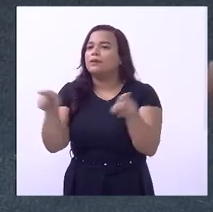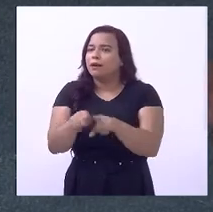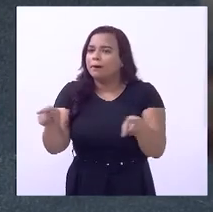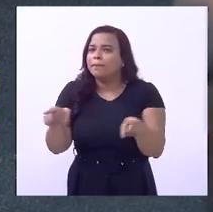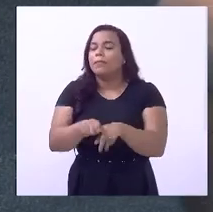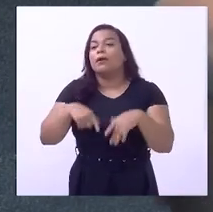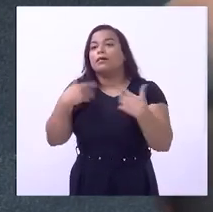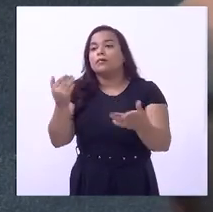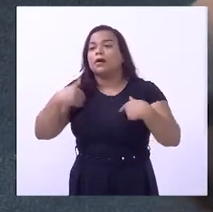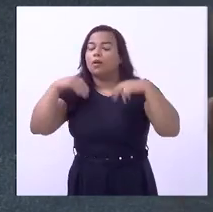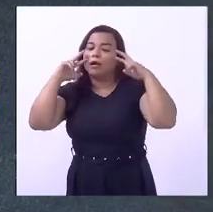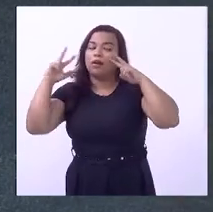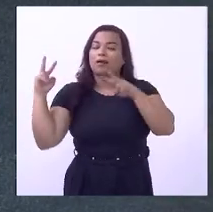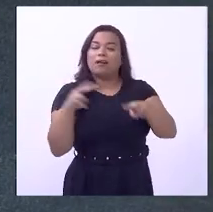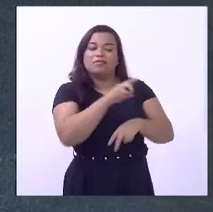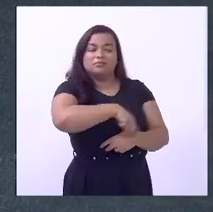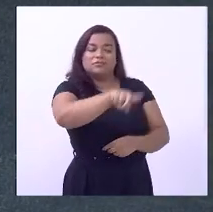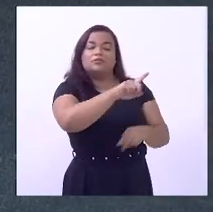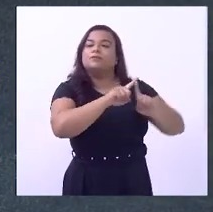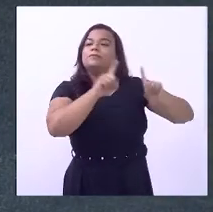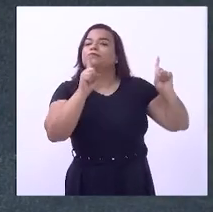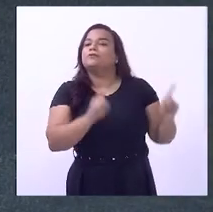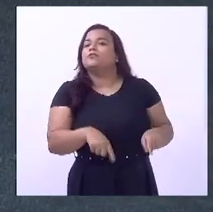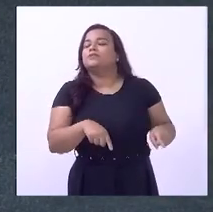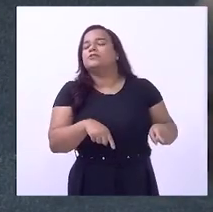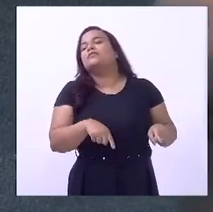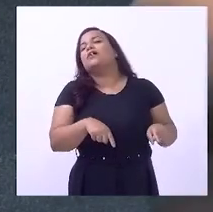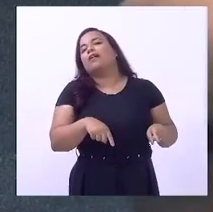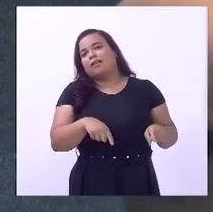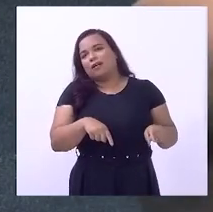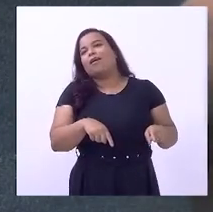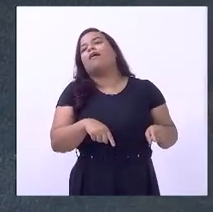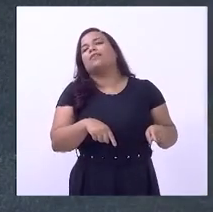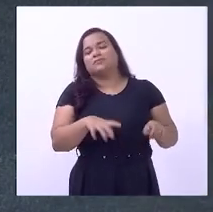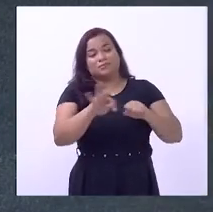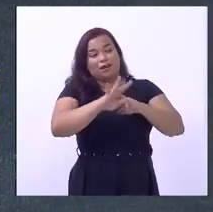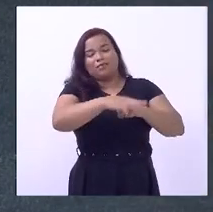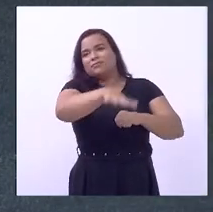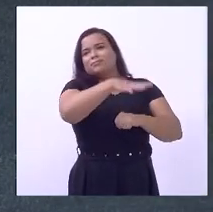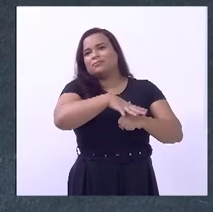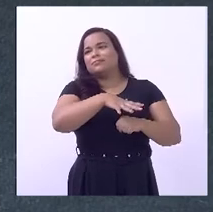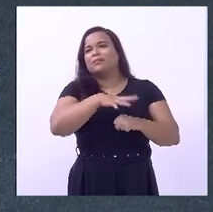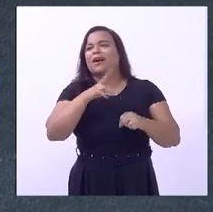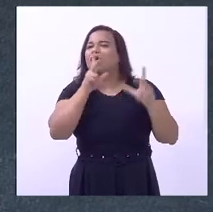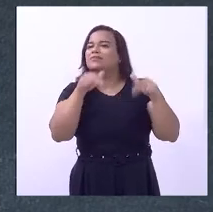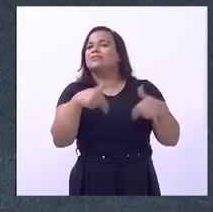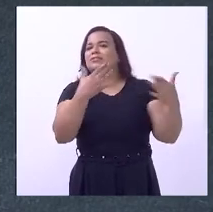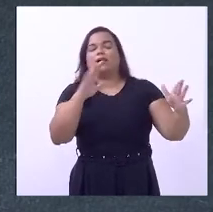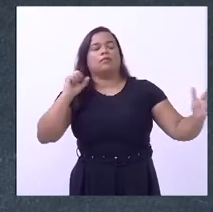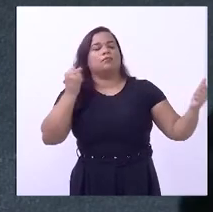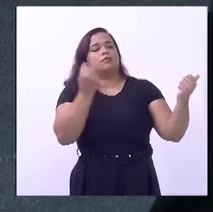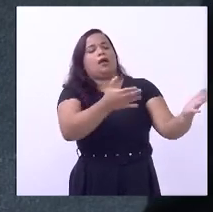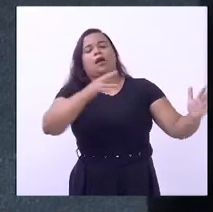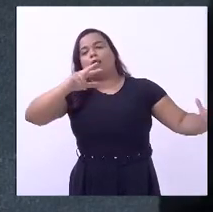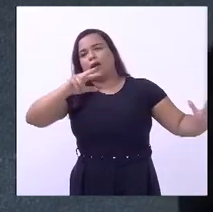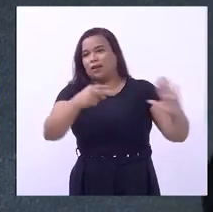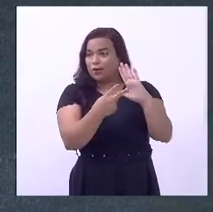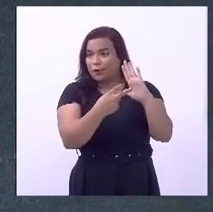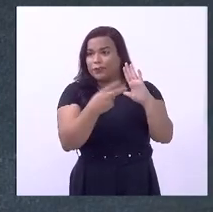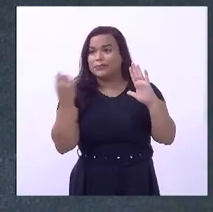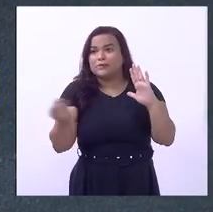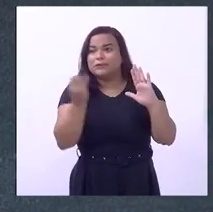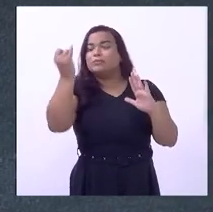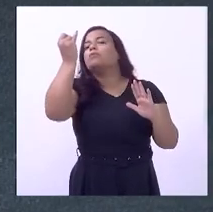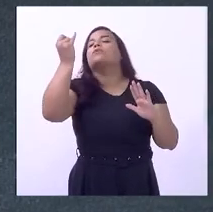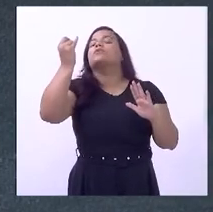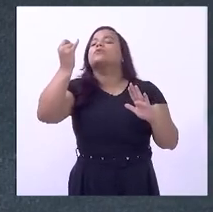olho para os servidores do quadro técnico com esse mesmo olhar, o olhar de reconhecimento da